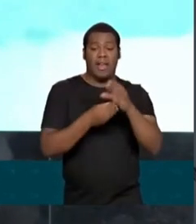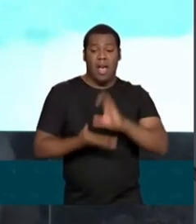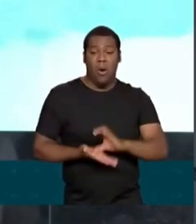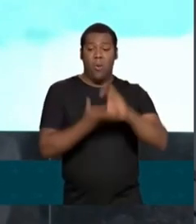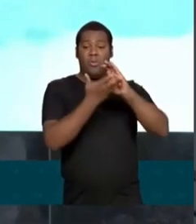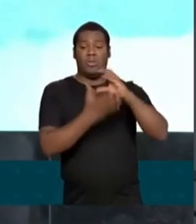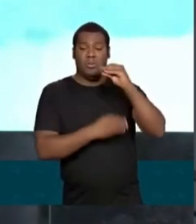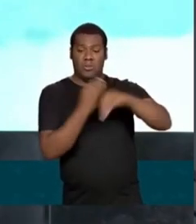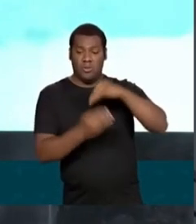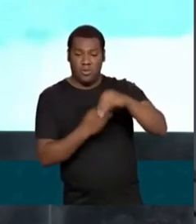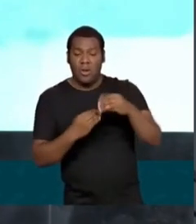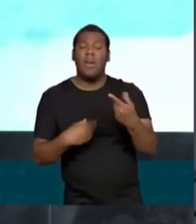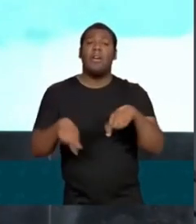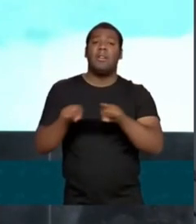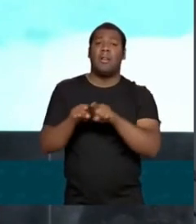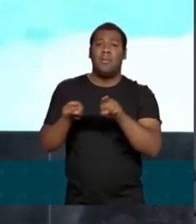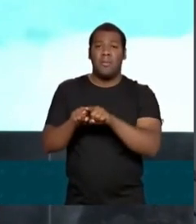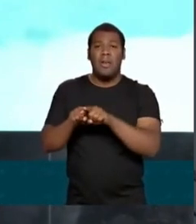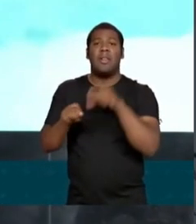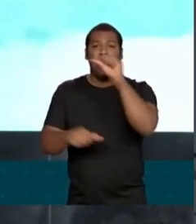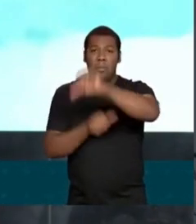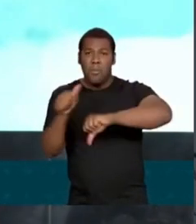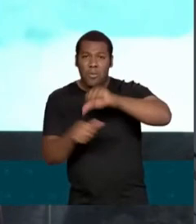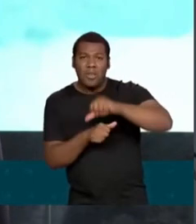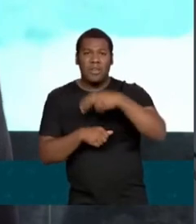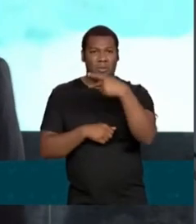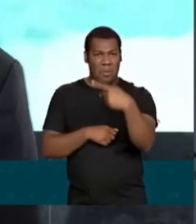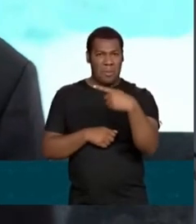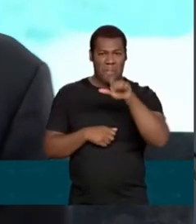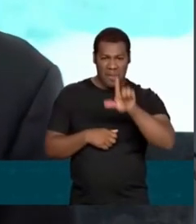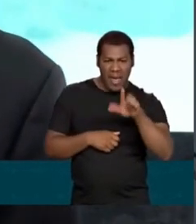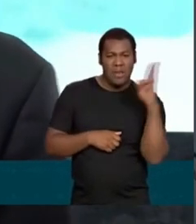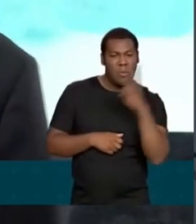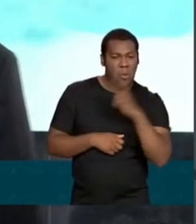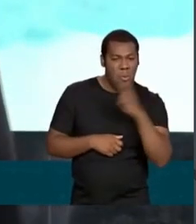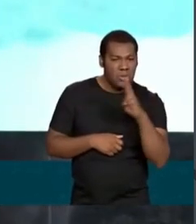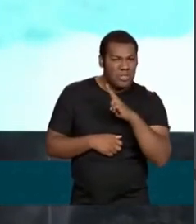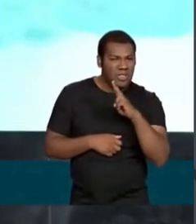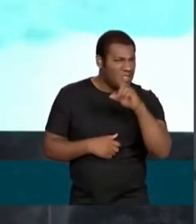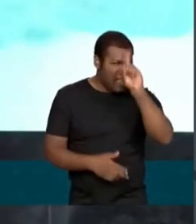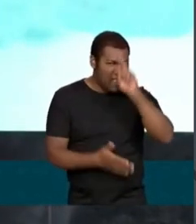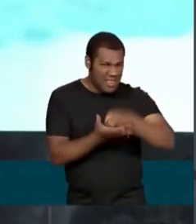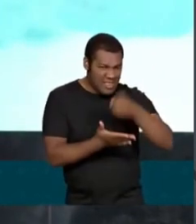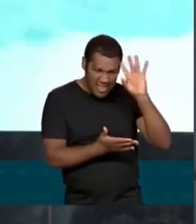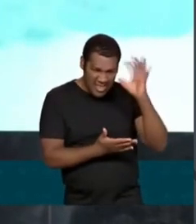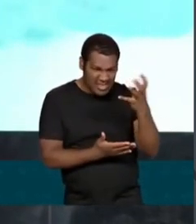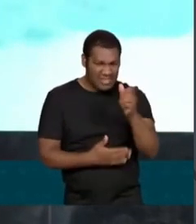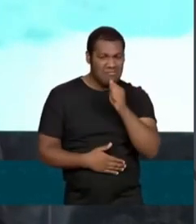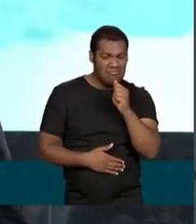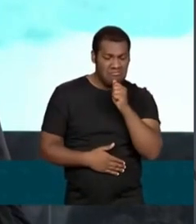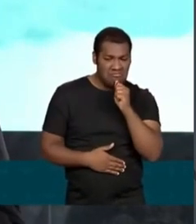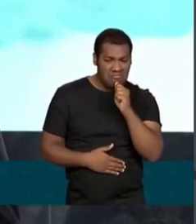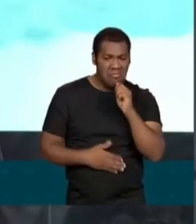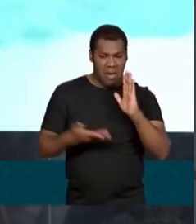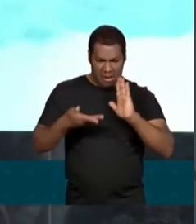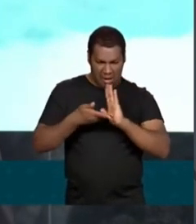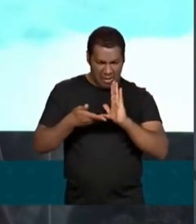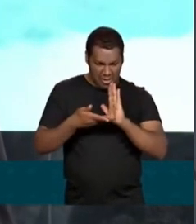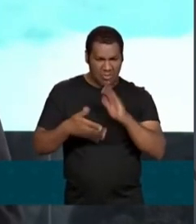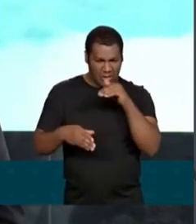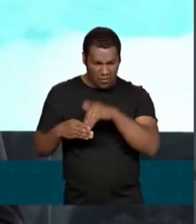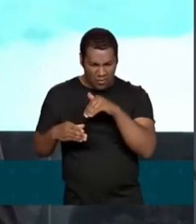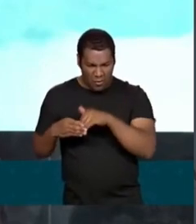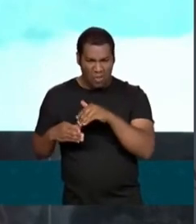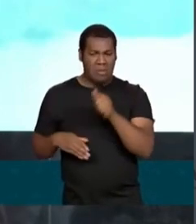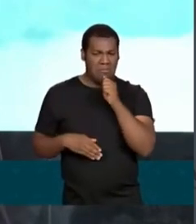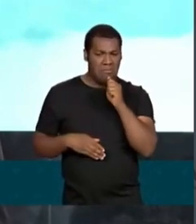emendas e as que vão virar a pele com urgência ainda não são decididos vai ser na negociação com uma câmera é isso que tá combinado